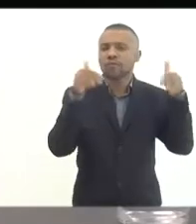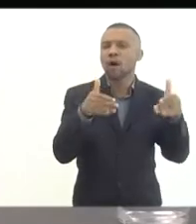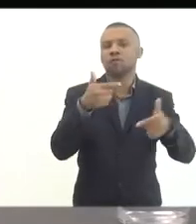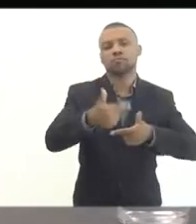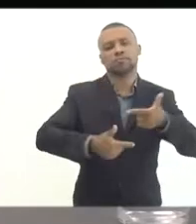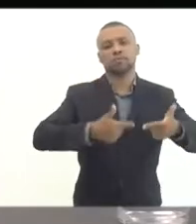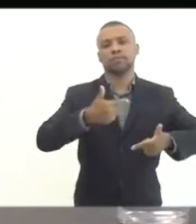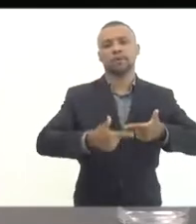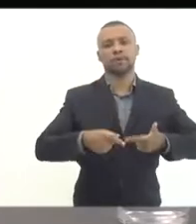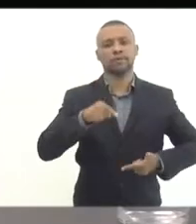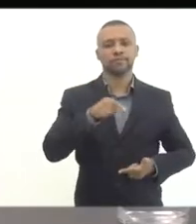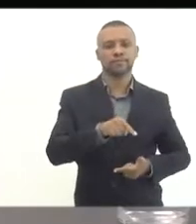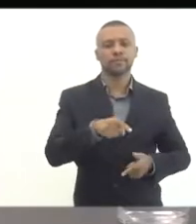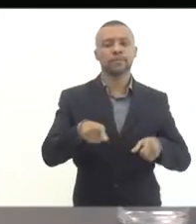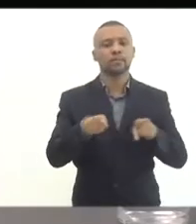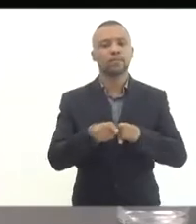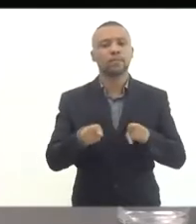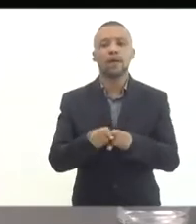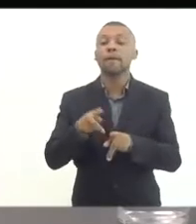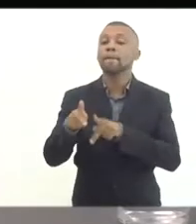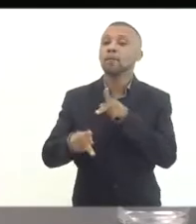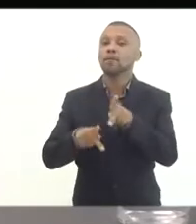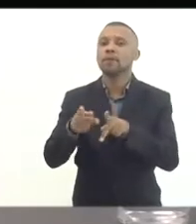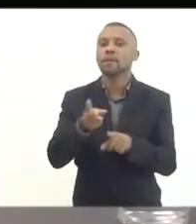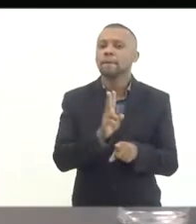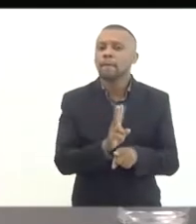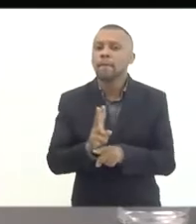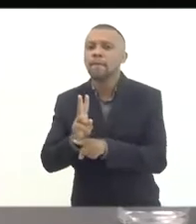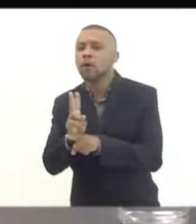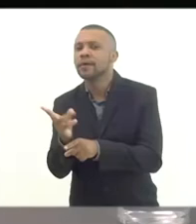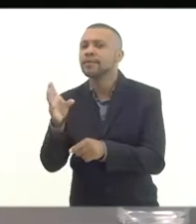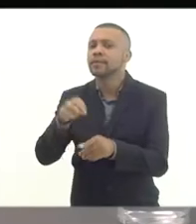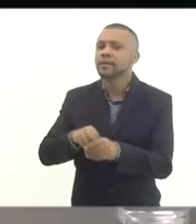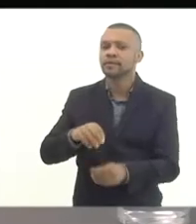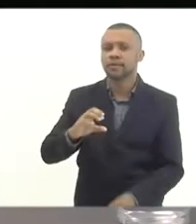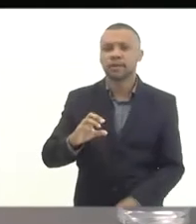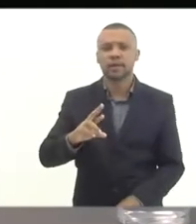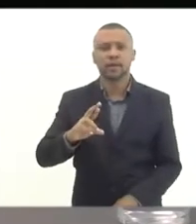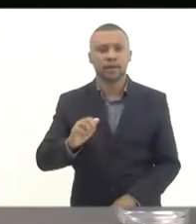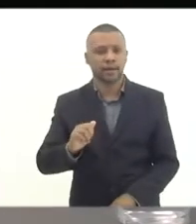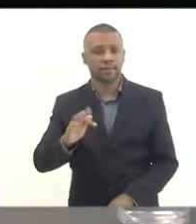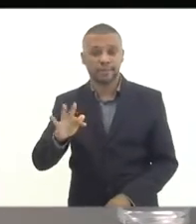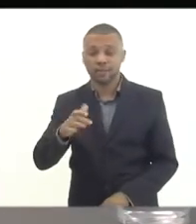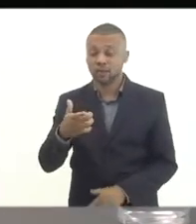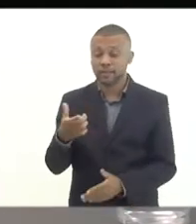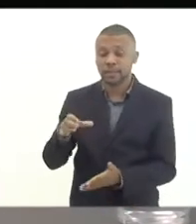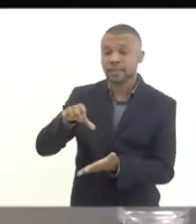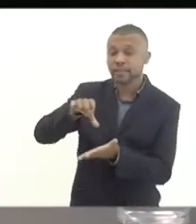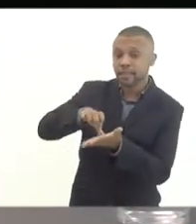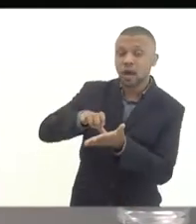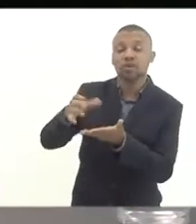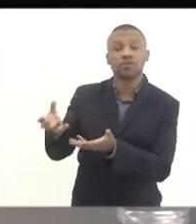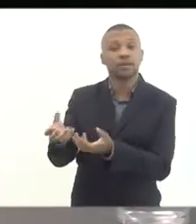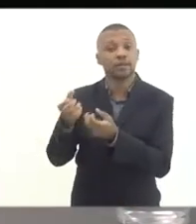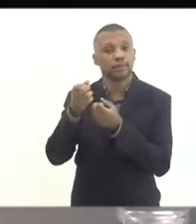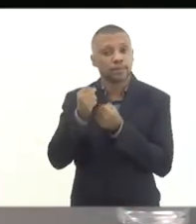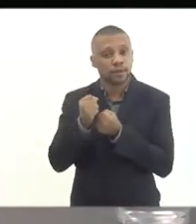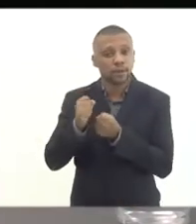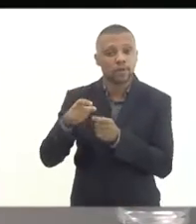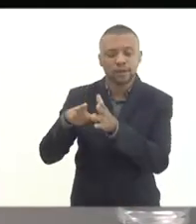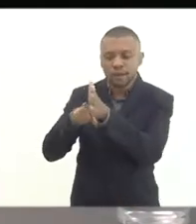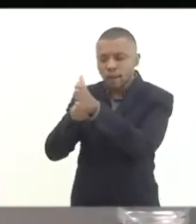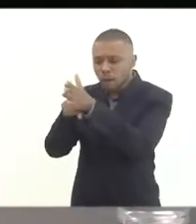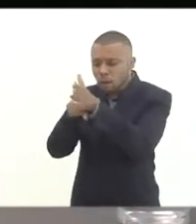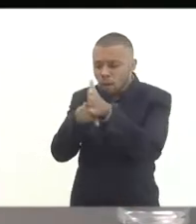nossa para a população atendida na classe né que a nossa central de recepção e triagem hoje